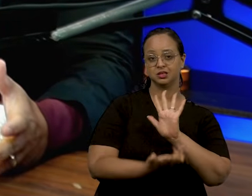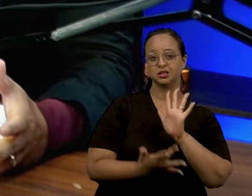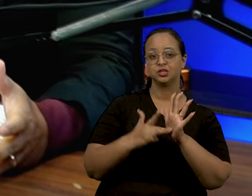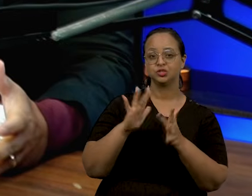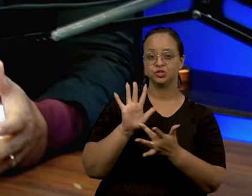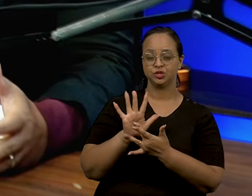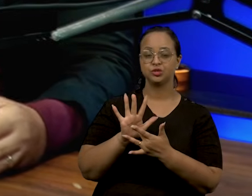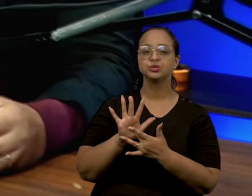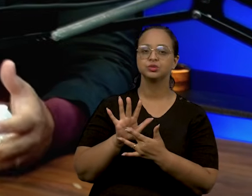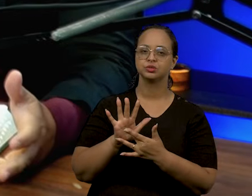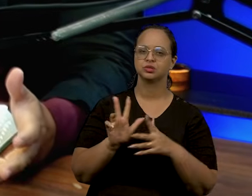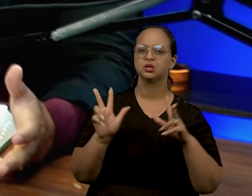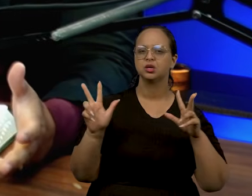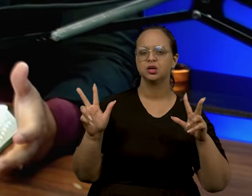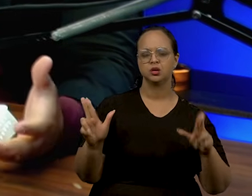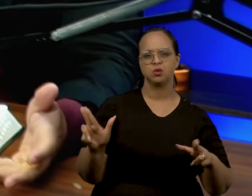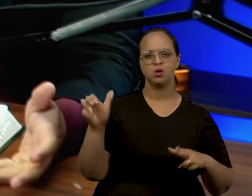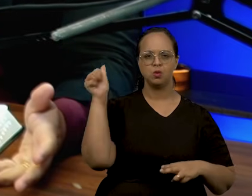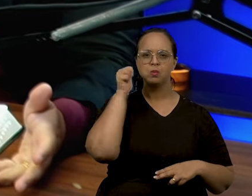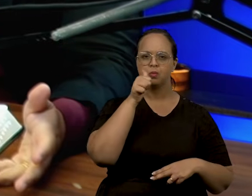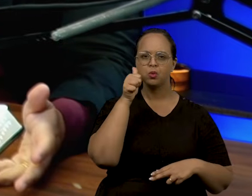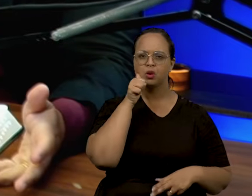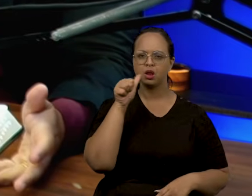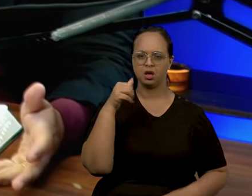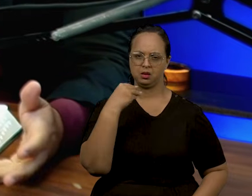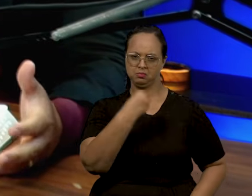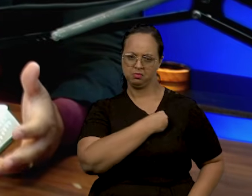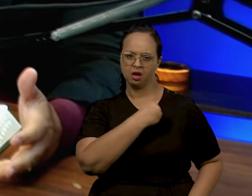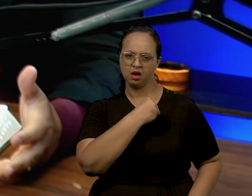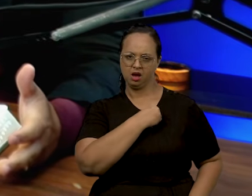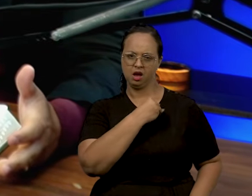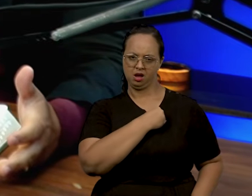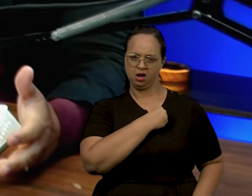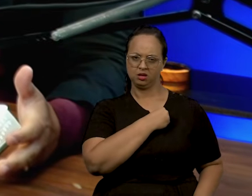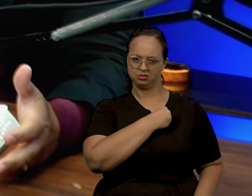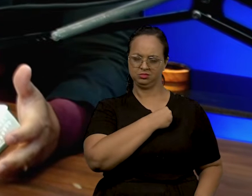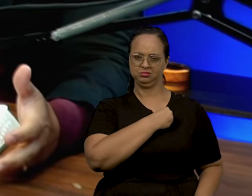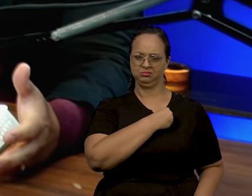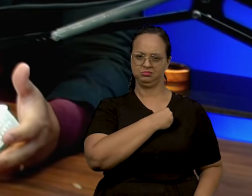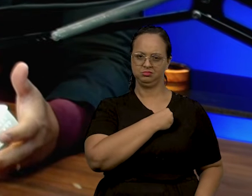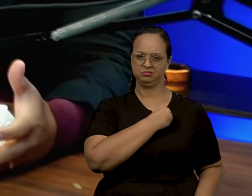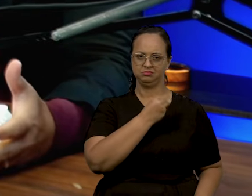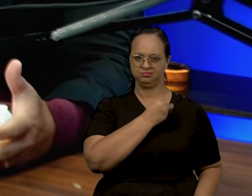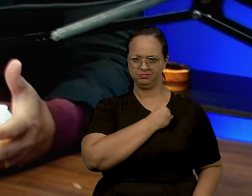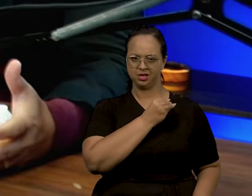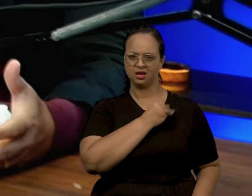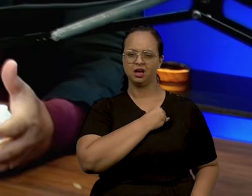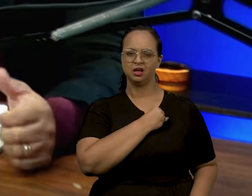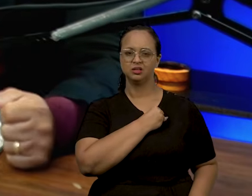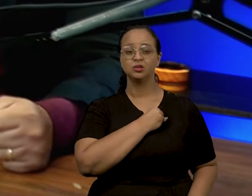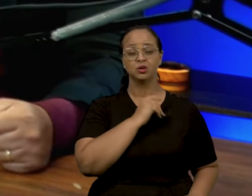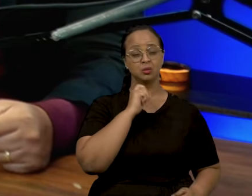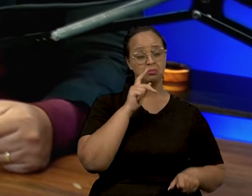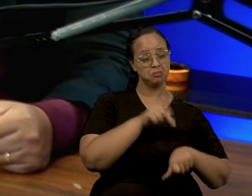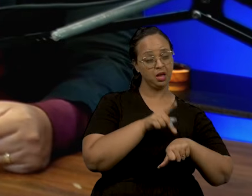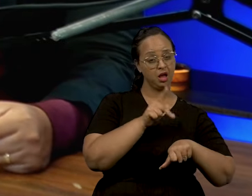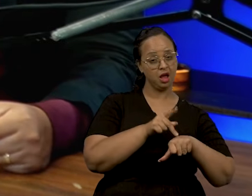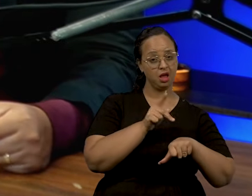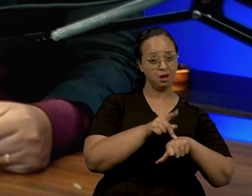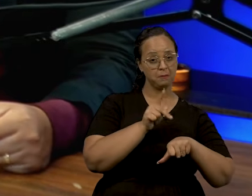adúltera. Segundo a lei, ela era digna de morte. Ela seria apedrejada. Mas entrou o